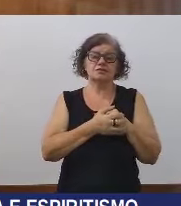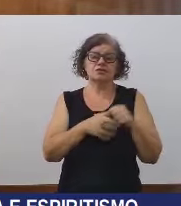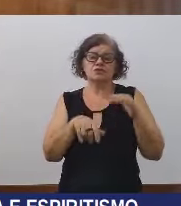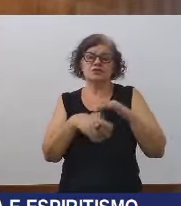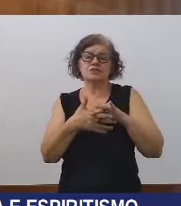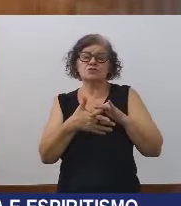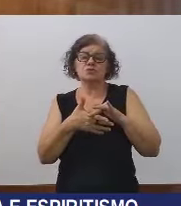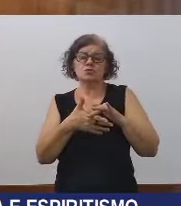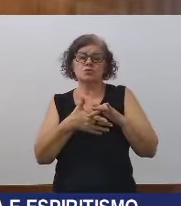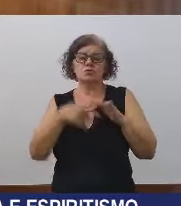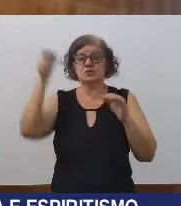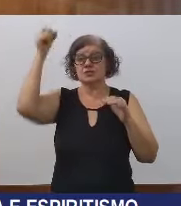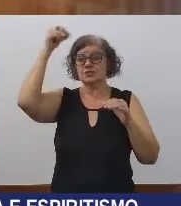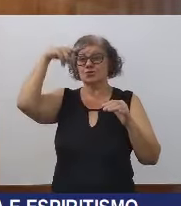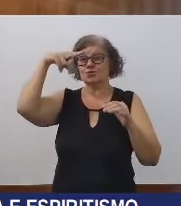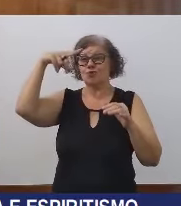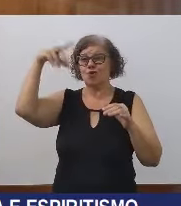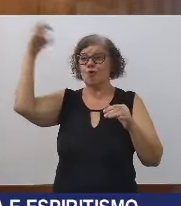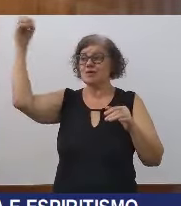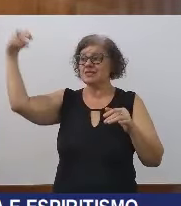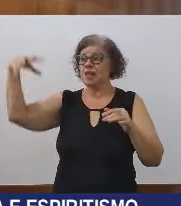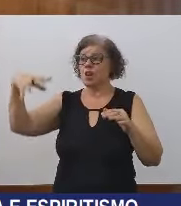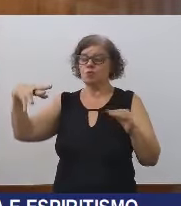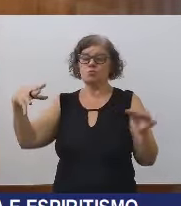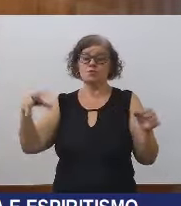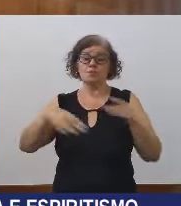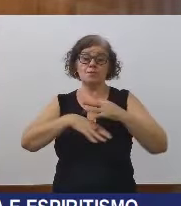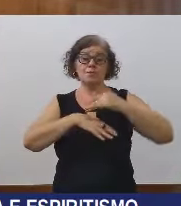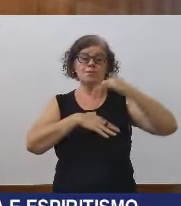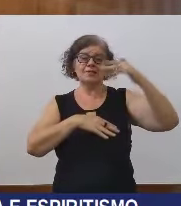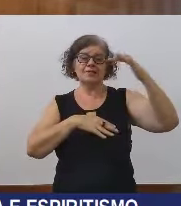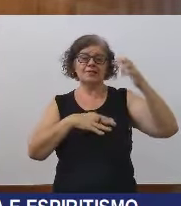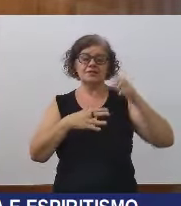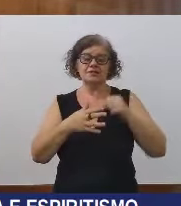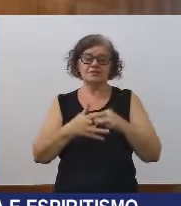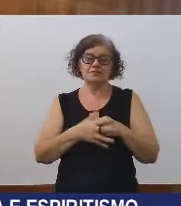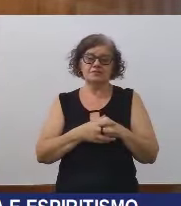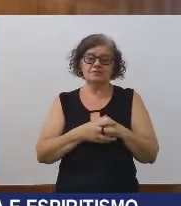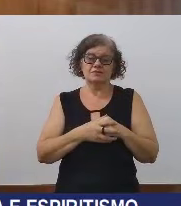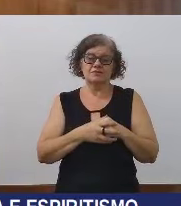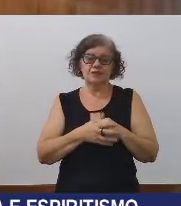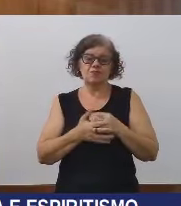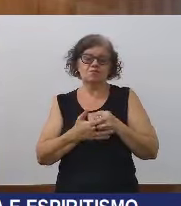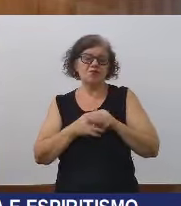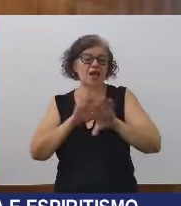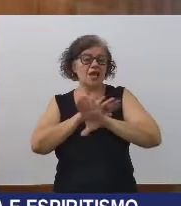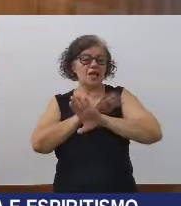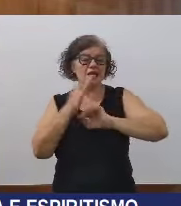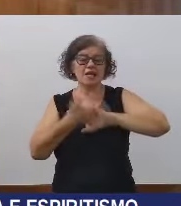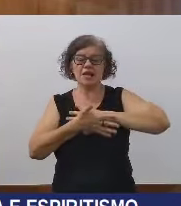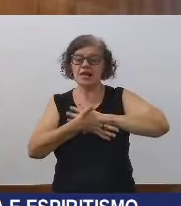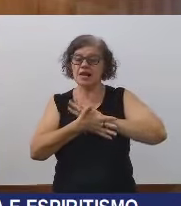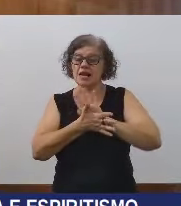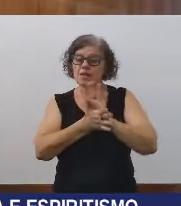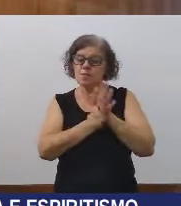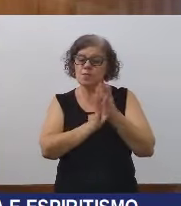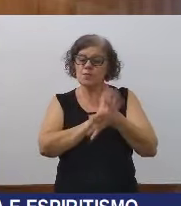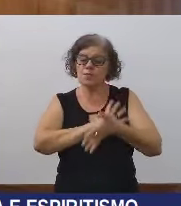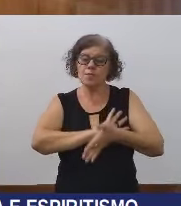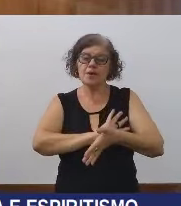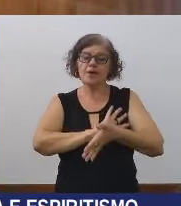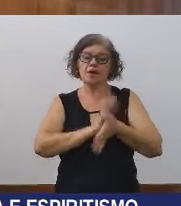acometendo. Este sol, esta luz brilhante, vai eliminar, vai